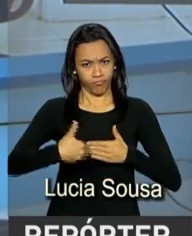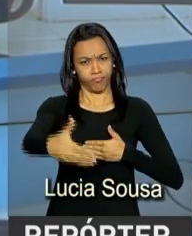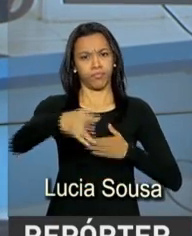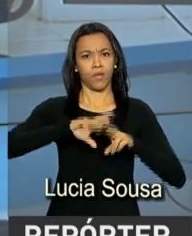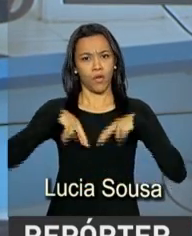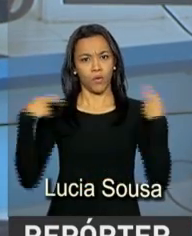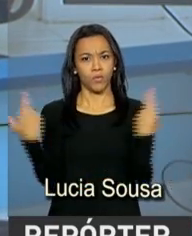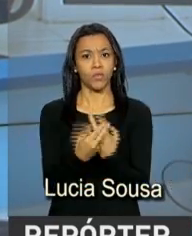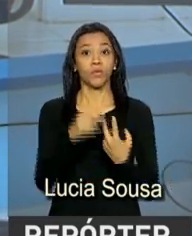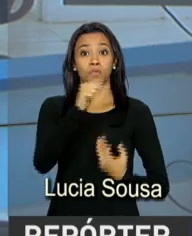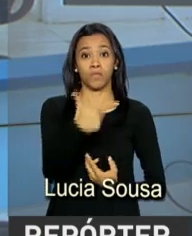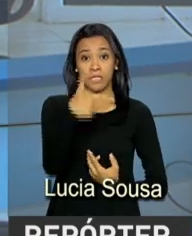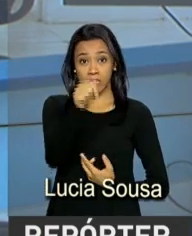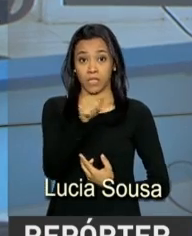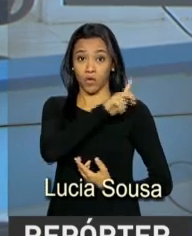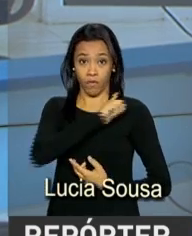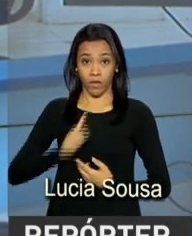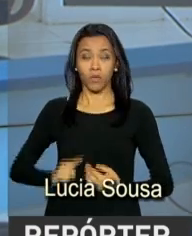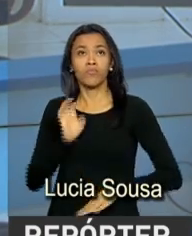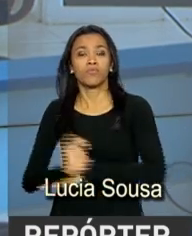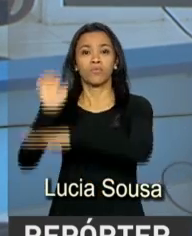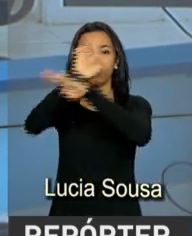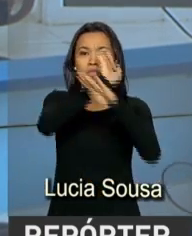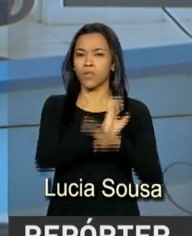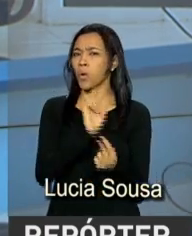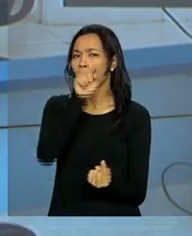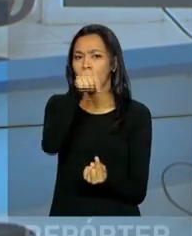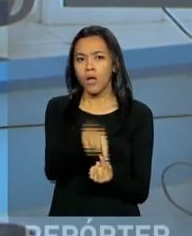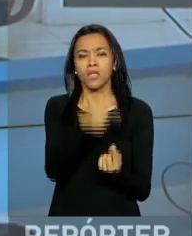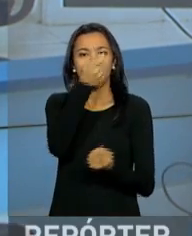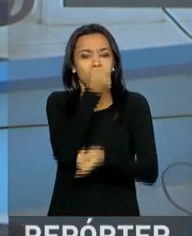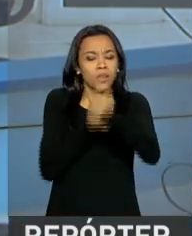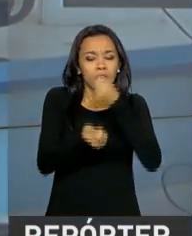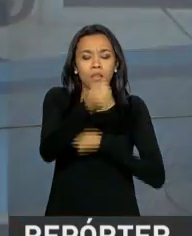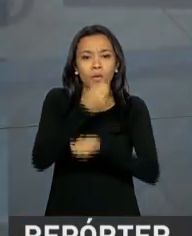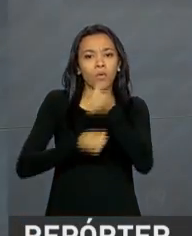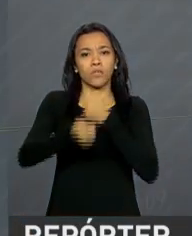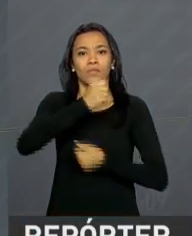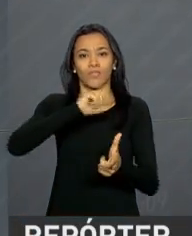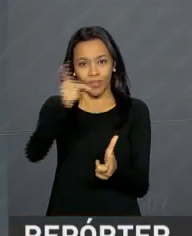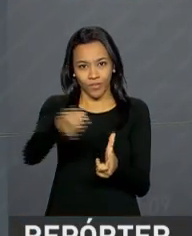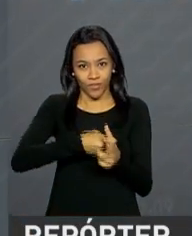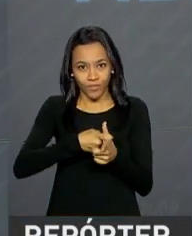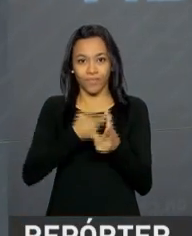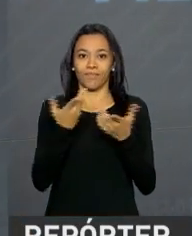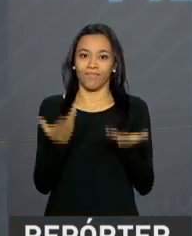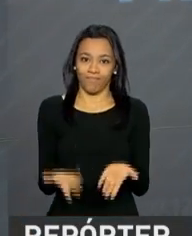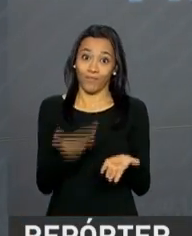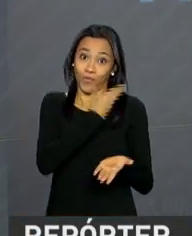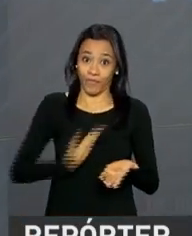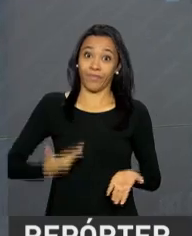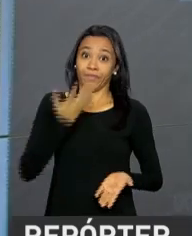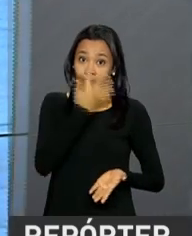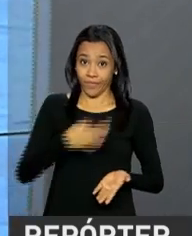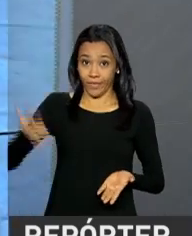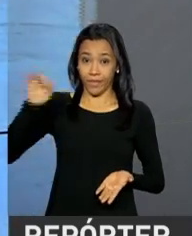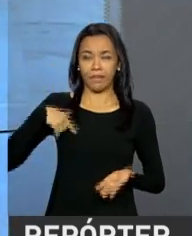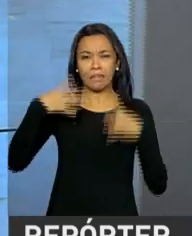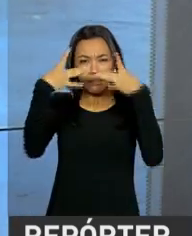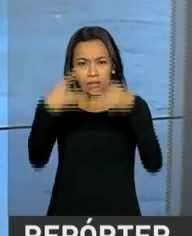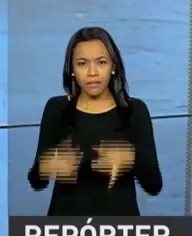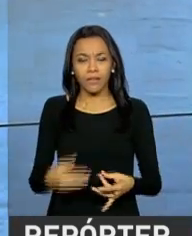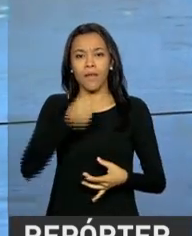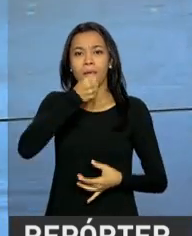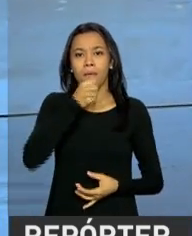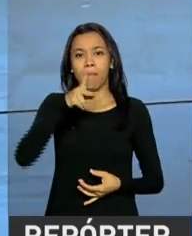com os 27 governadores para discutir a renegociação das dívidas dos estados com a União. Vamos saber os detalhes com Paula Deorte,